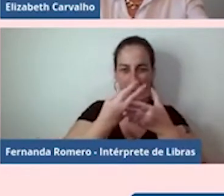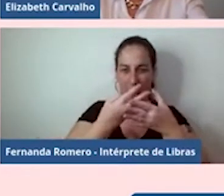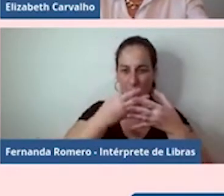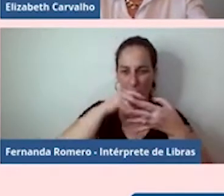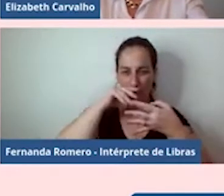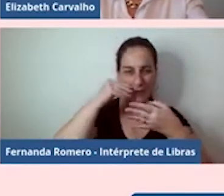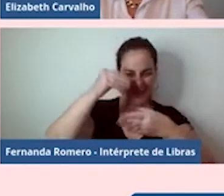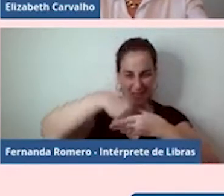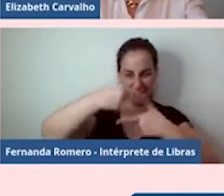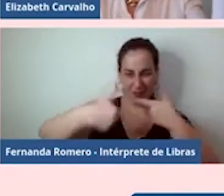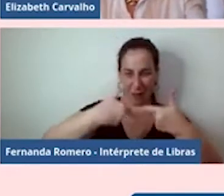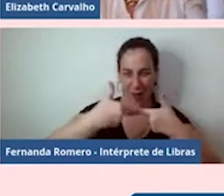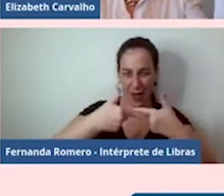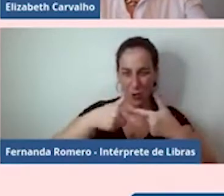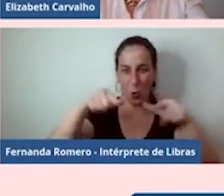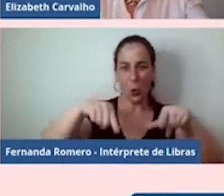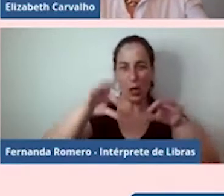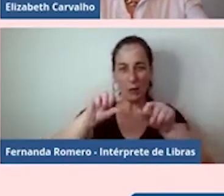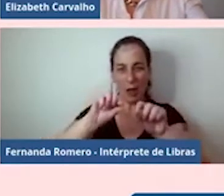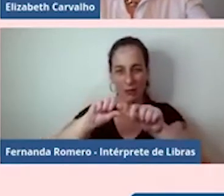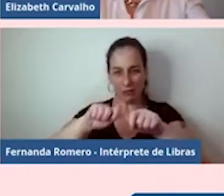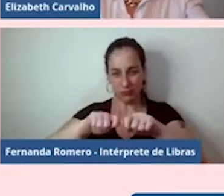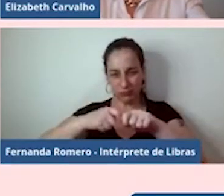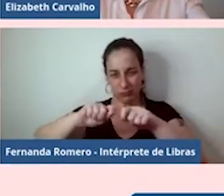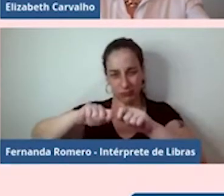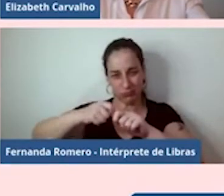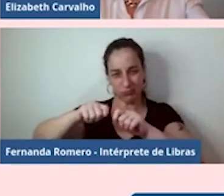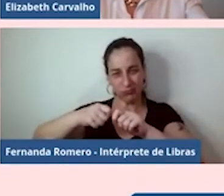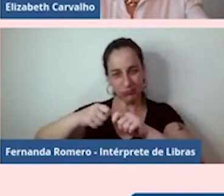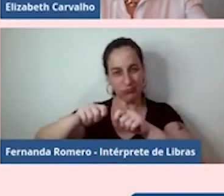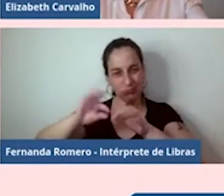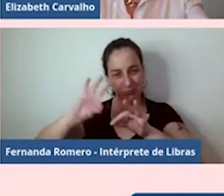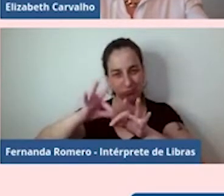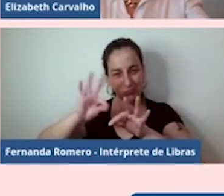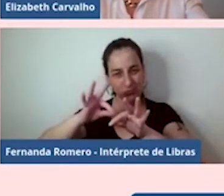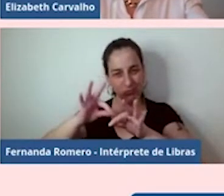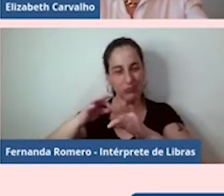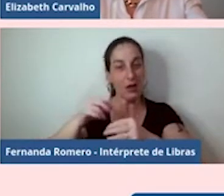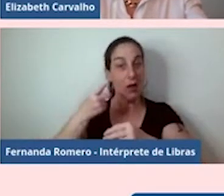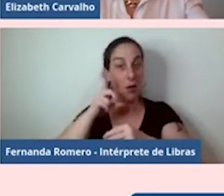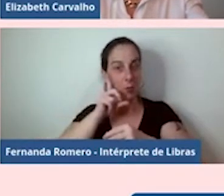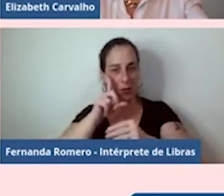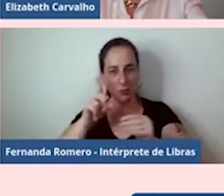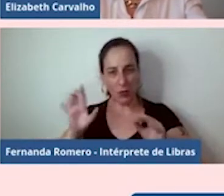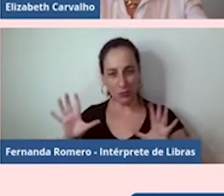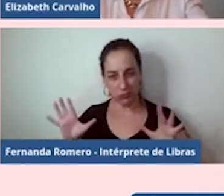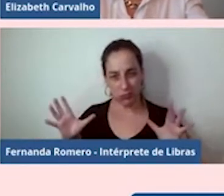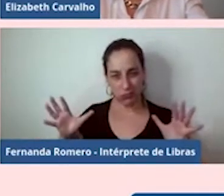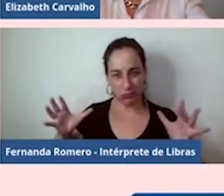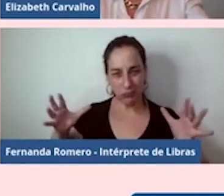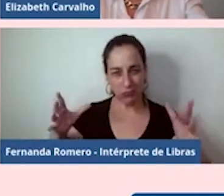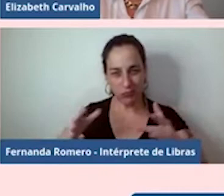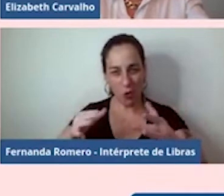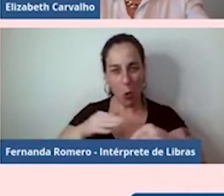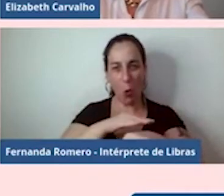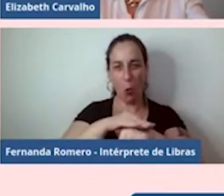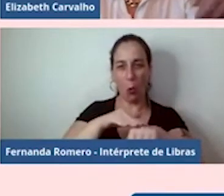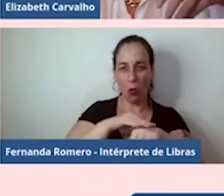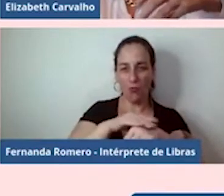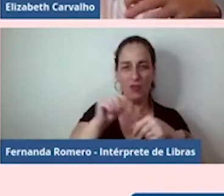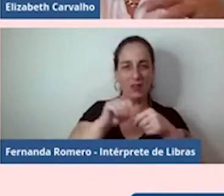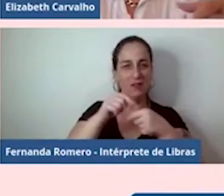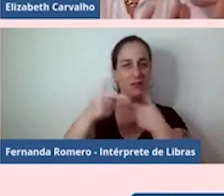do trabalho, né, para que as mulheres pudessem se juntar, conversar, fazer trabalho